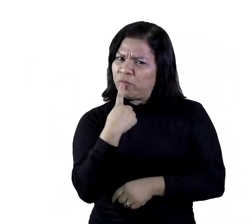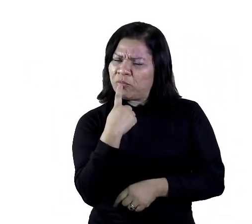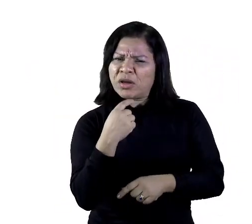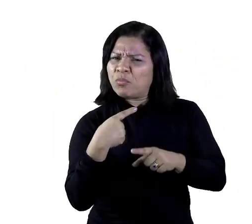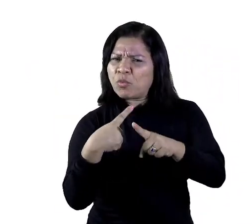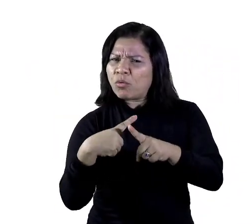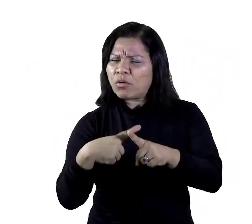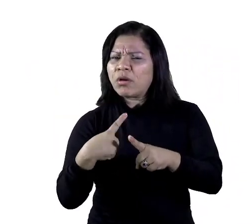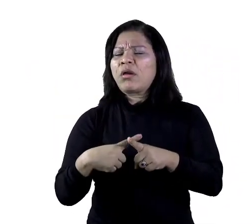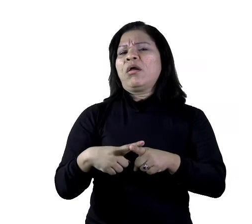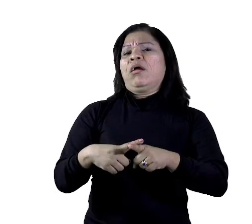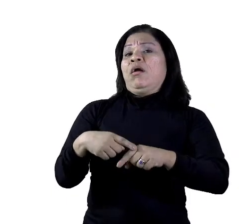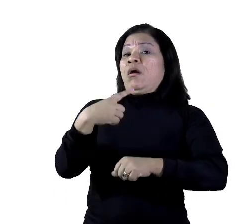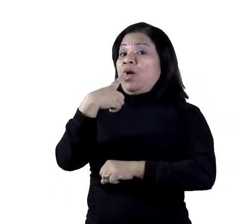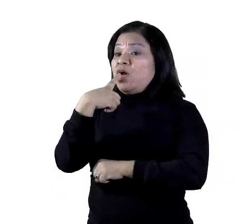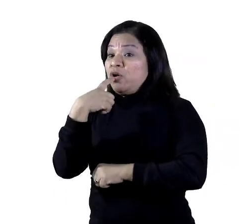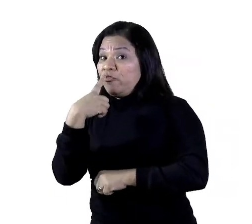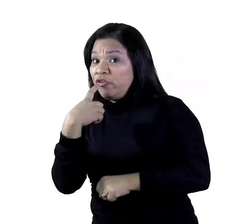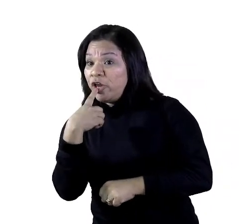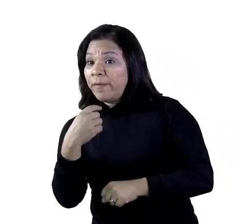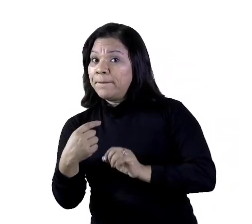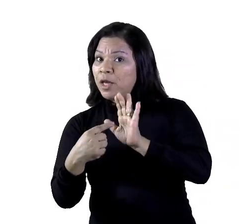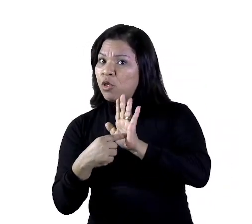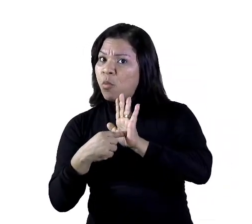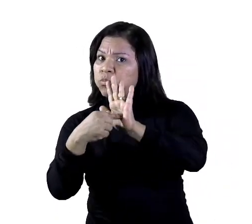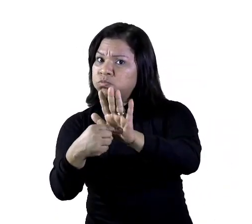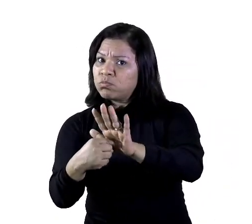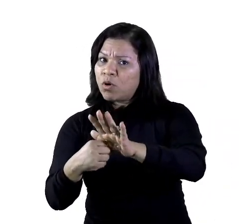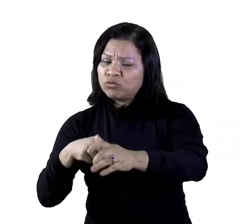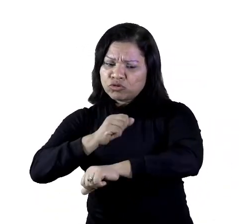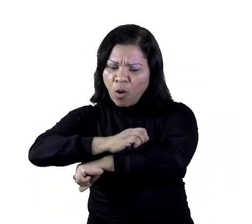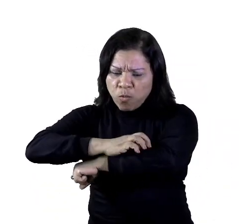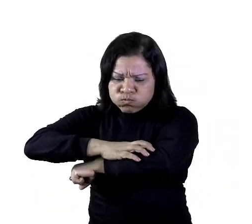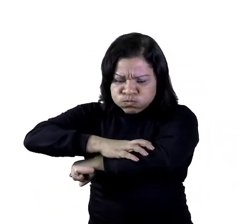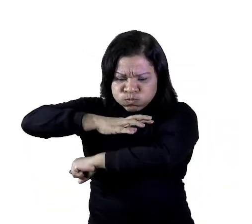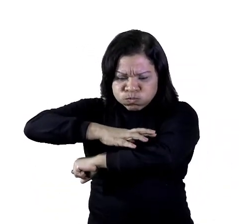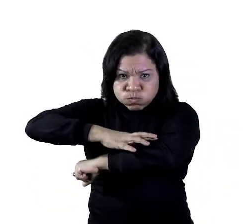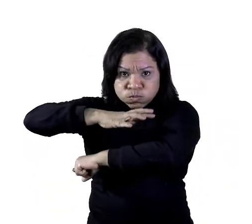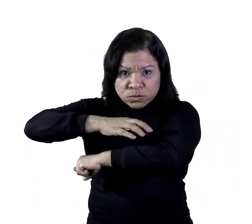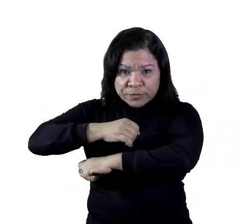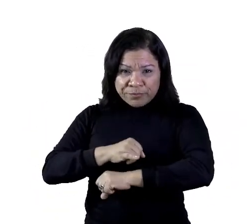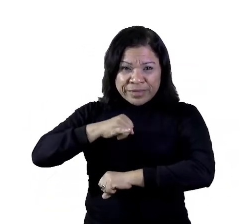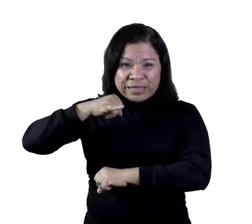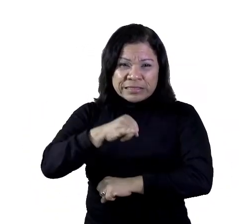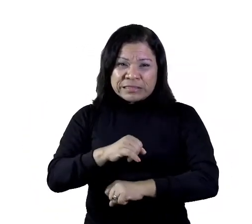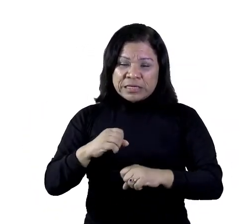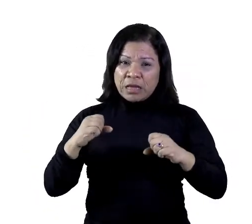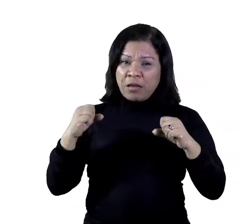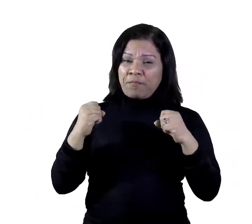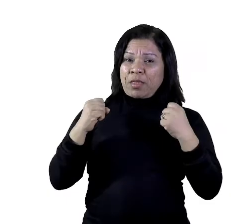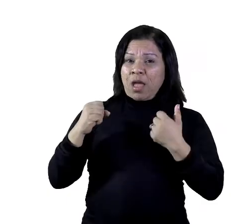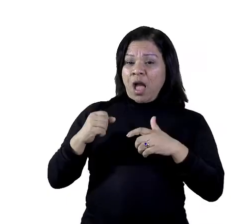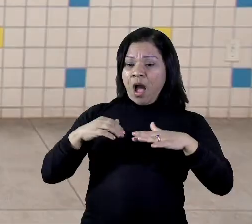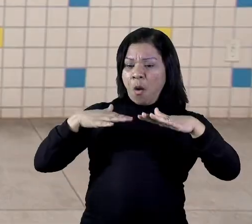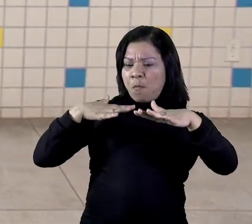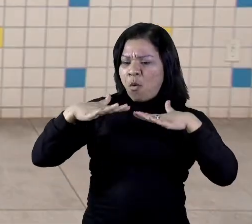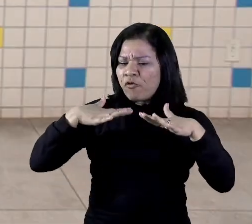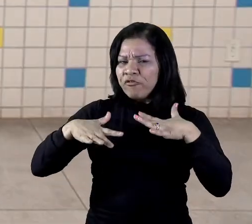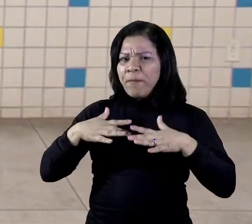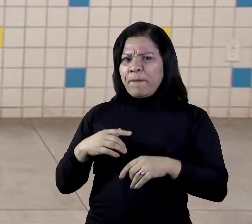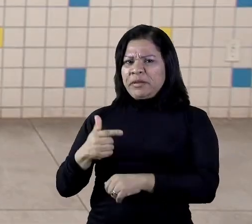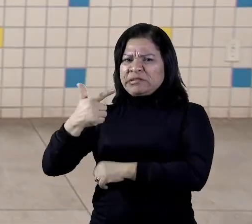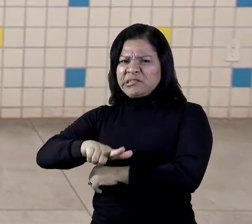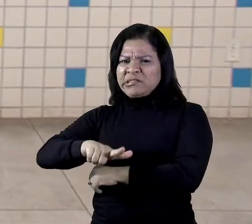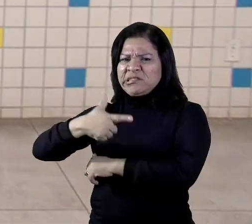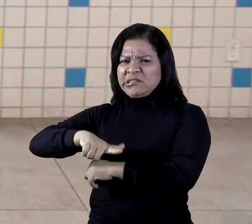que está mostrando aí apenas é um sinal de inflamação ali. Se eu faço um movimento muito repetitivo com o braço, eu vou ter ali no